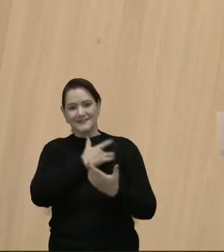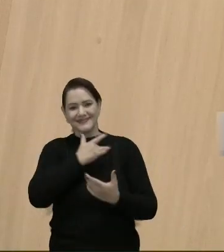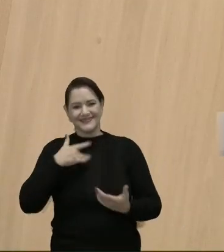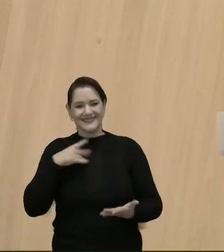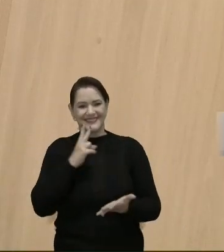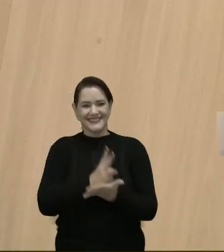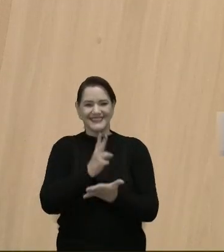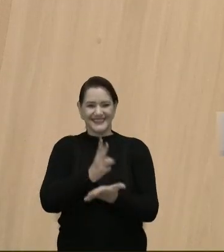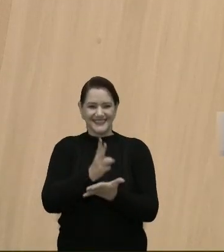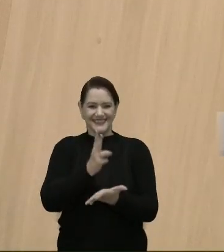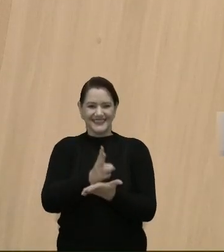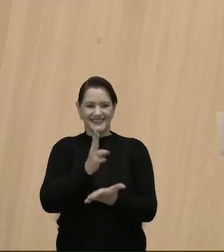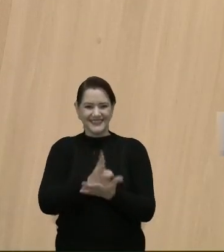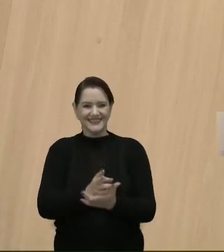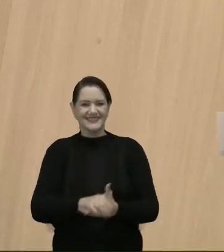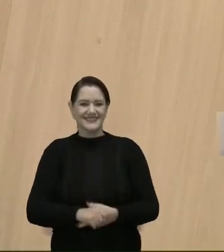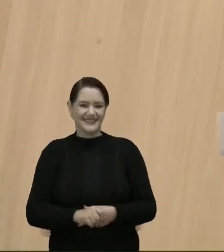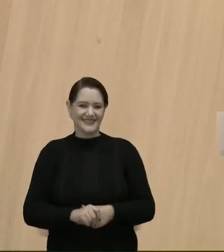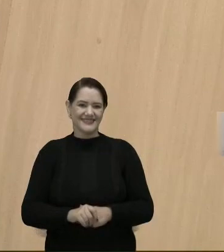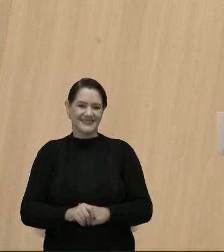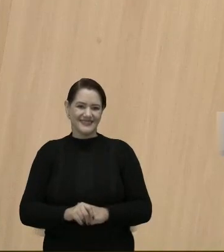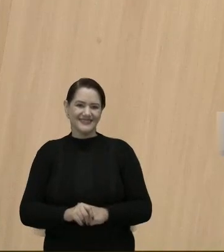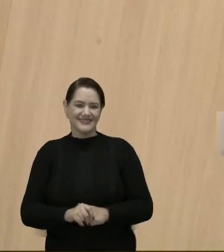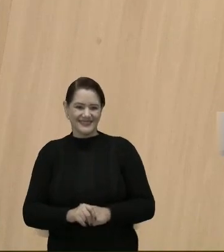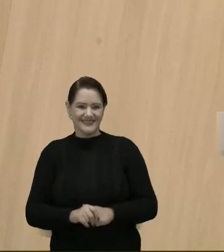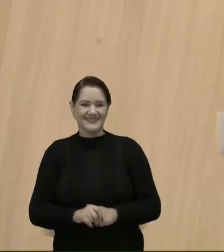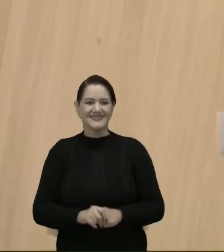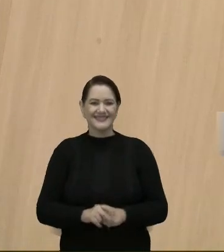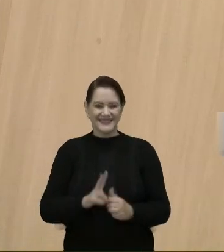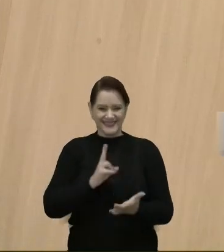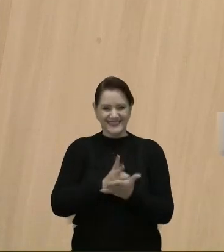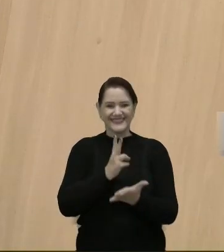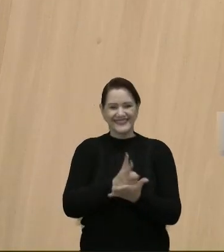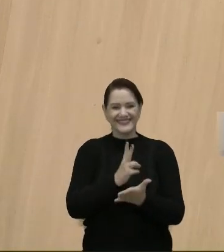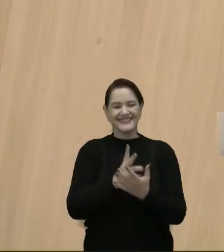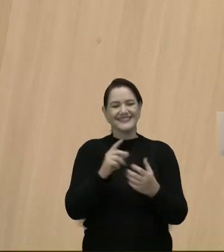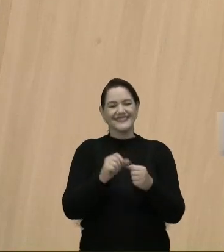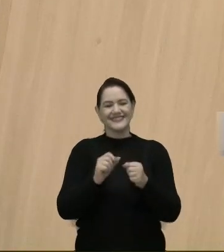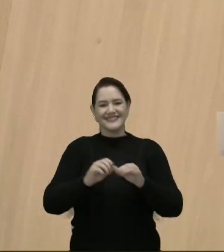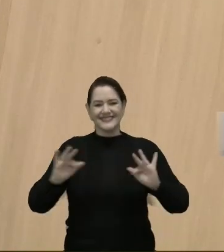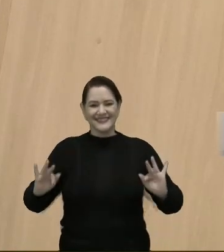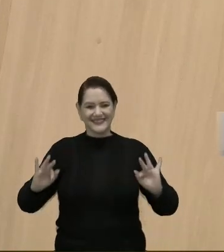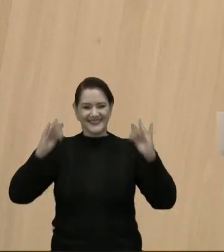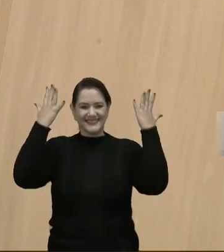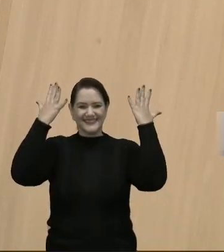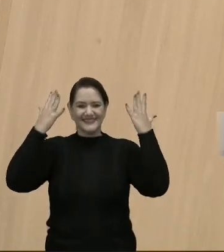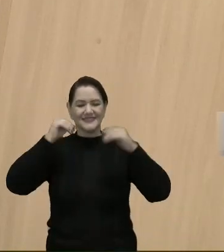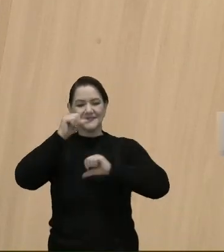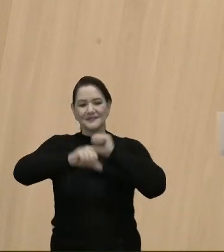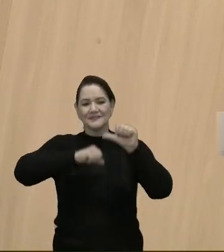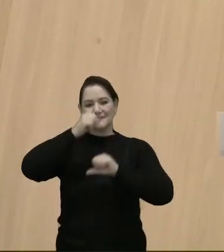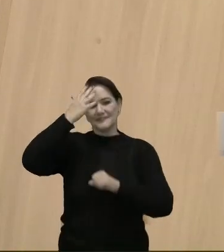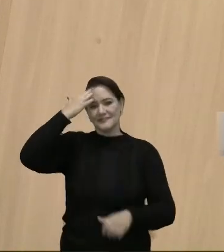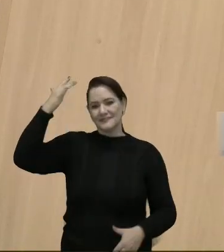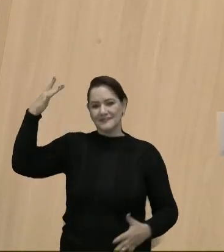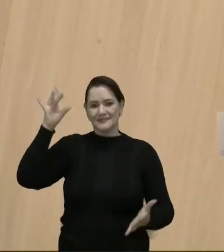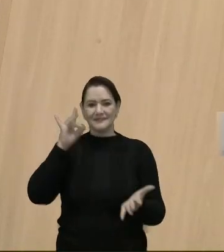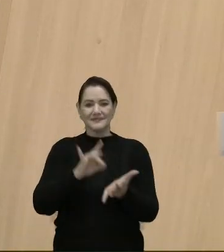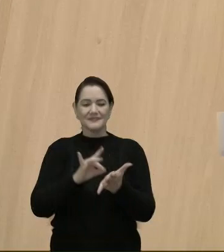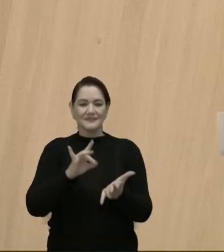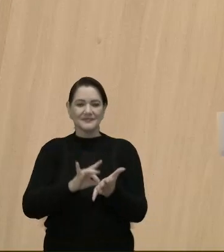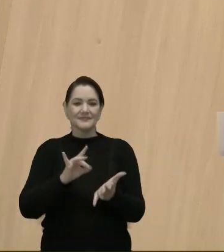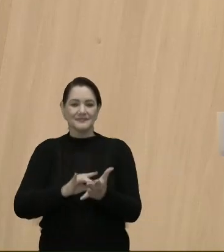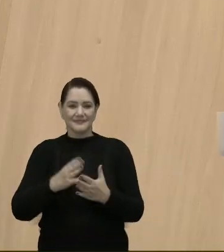gente continuar. Não é mesmo, Adriana? Não é mesmo, Aline? Fazendo as nossas festas, transformando os sonhos em realidades,